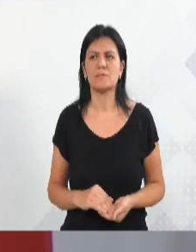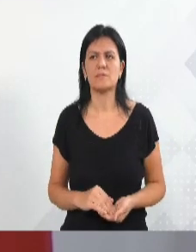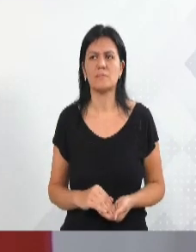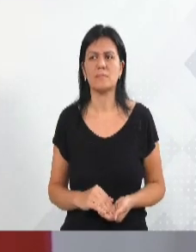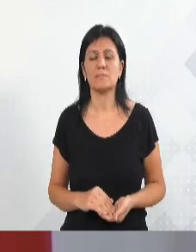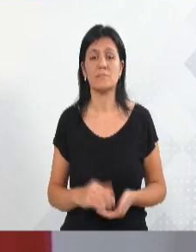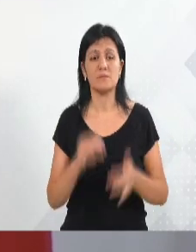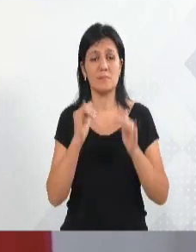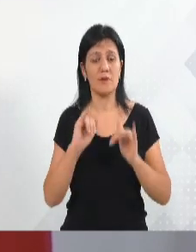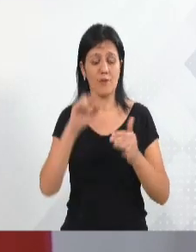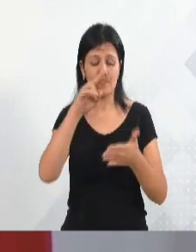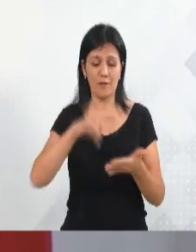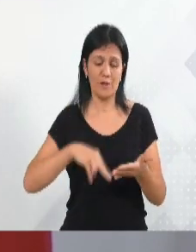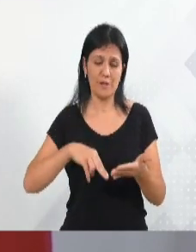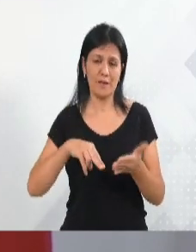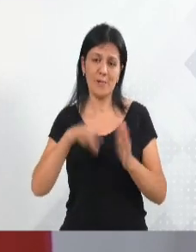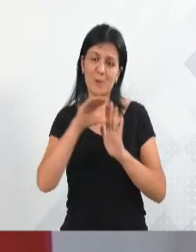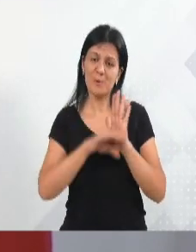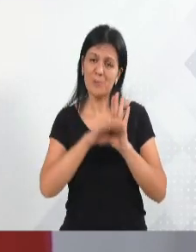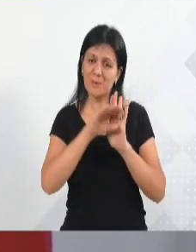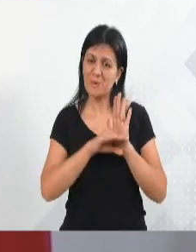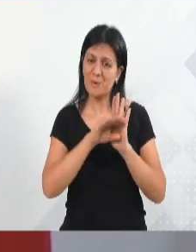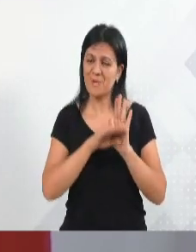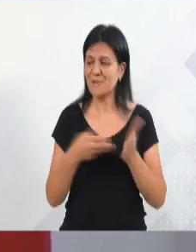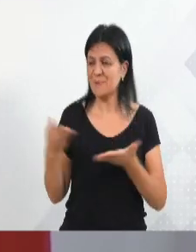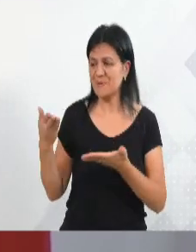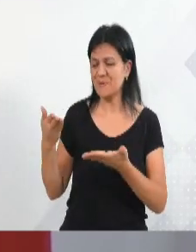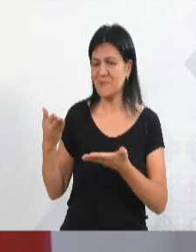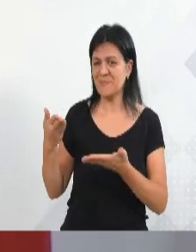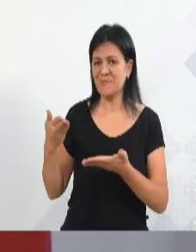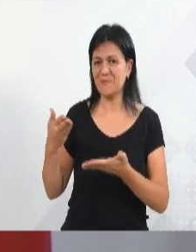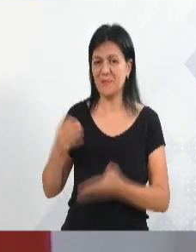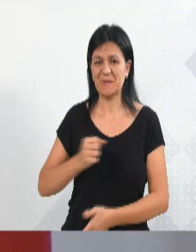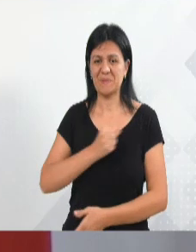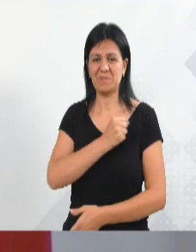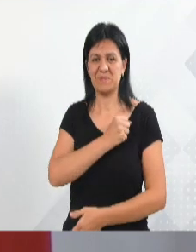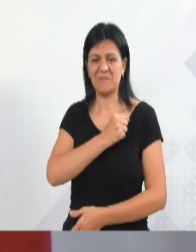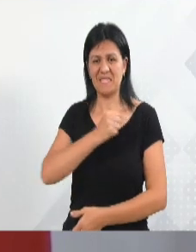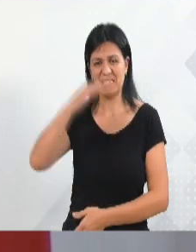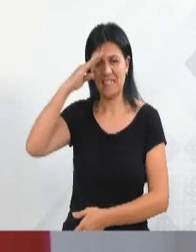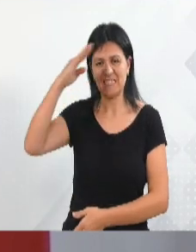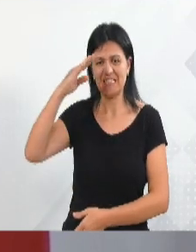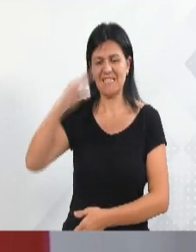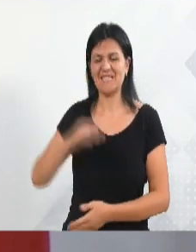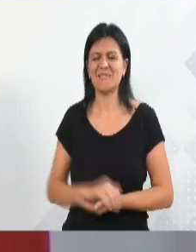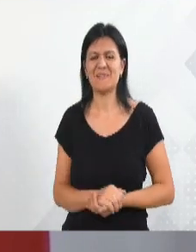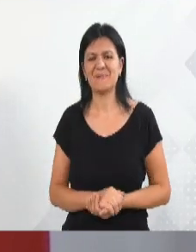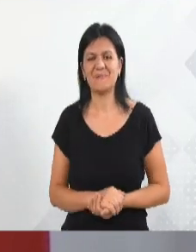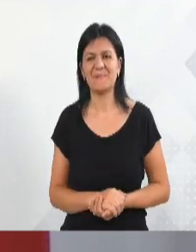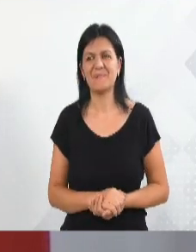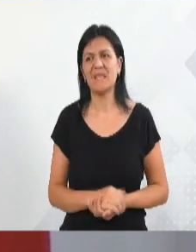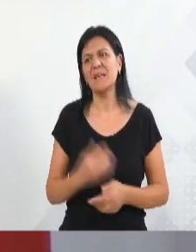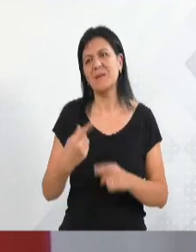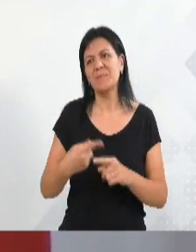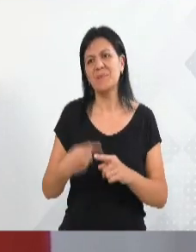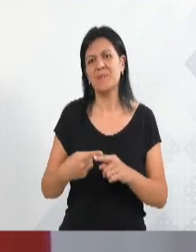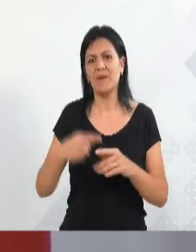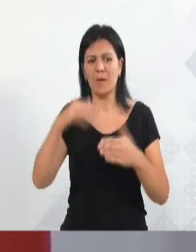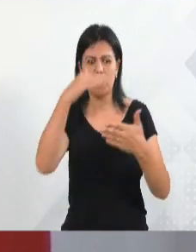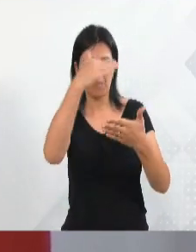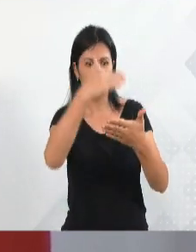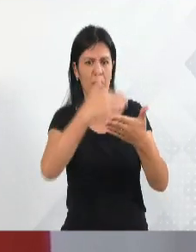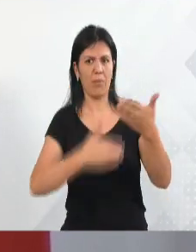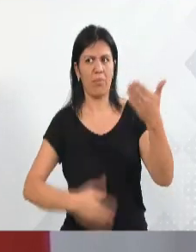que vou fazer a leitura do currículo do Sargento Walker, assim o conheço, né? Porque o currículo é extenso, não